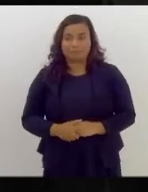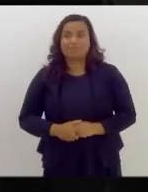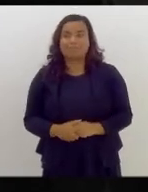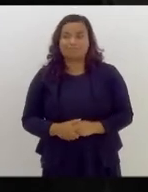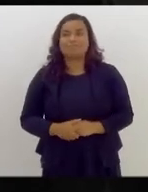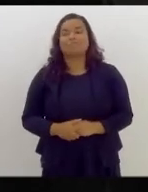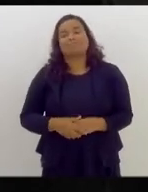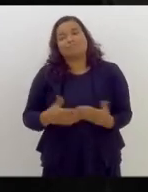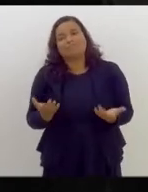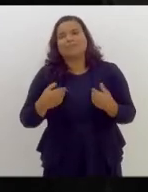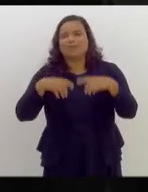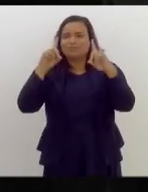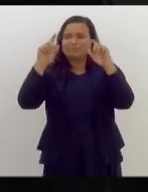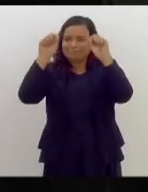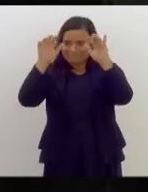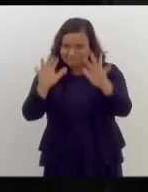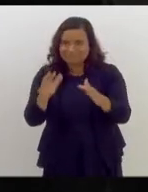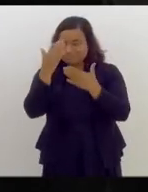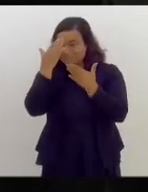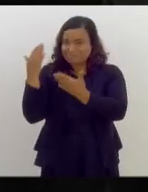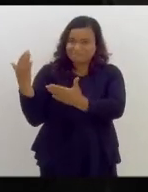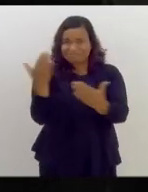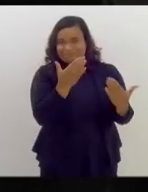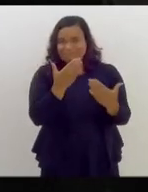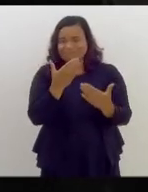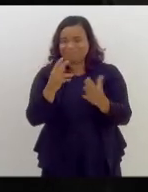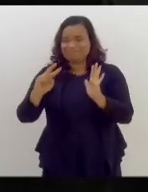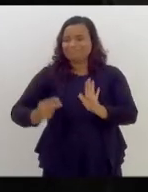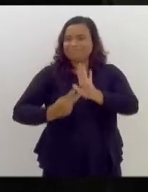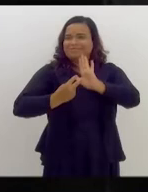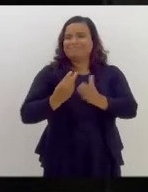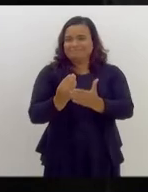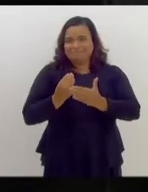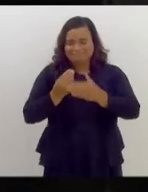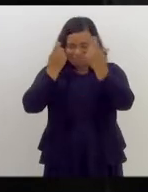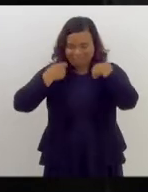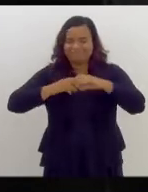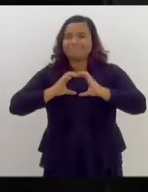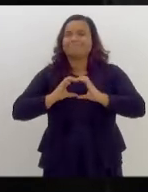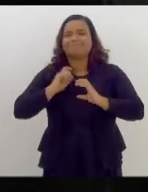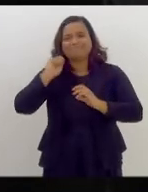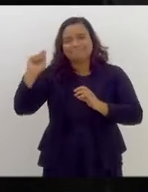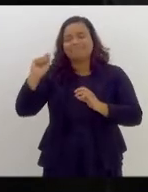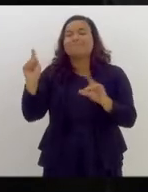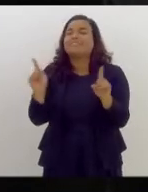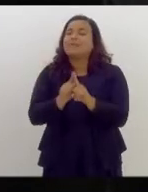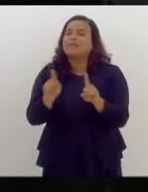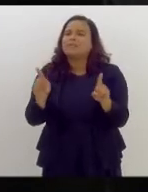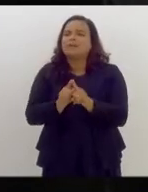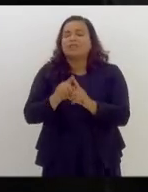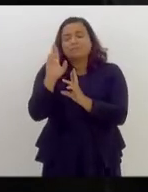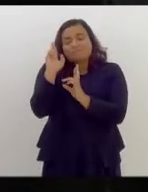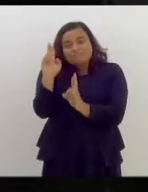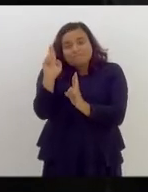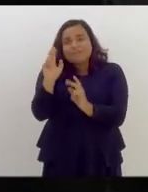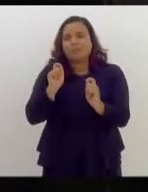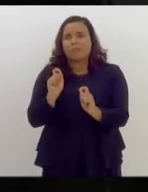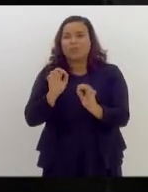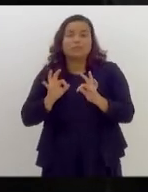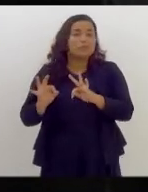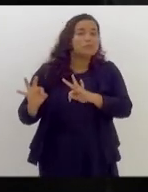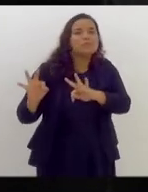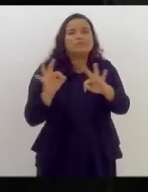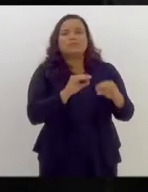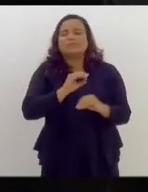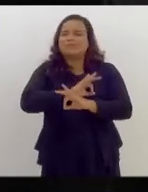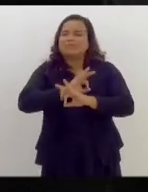Fique com Deus e muitíssimo obrigado por esse reconhecimento. Por fim, espero que todos vocês